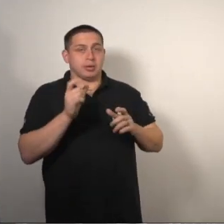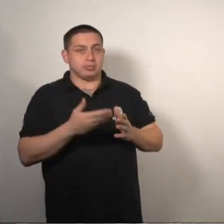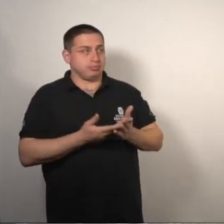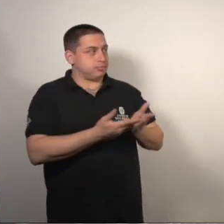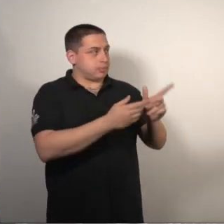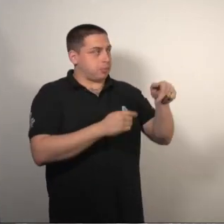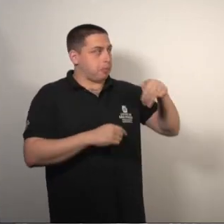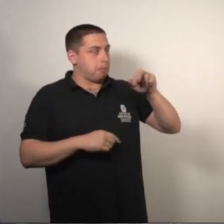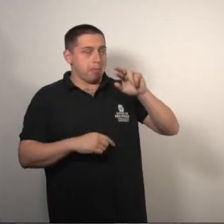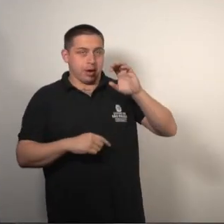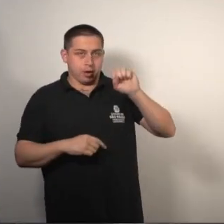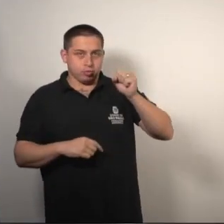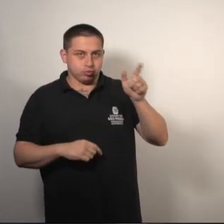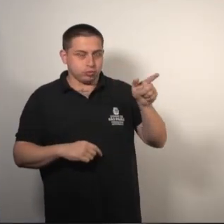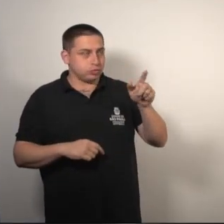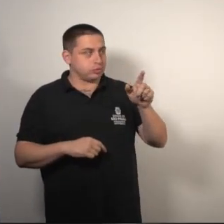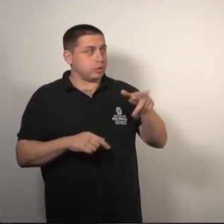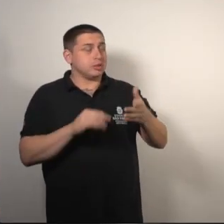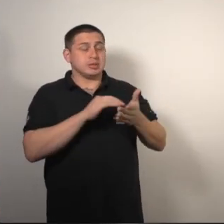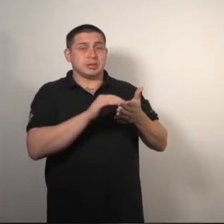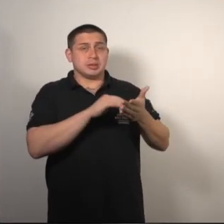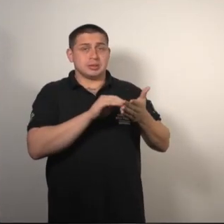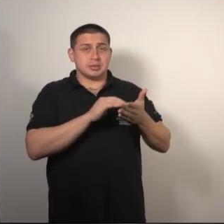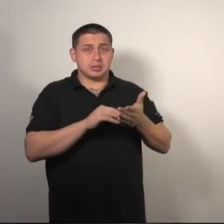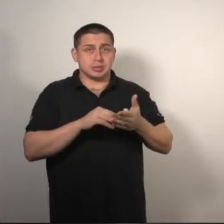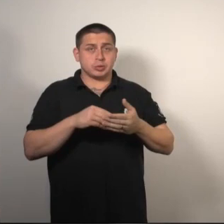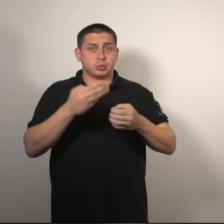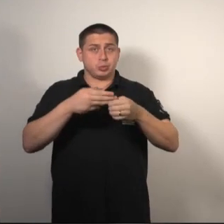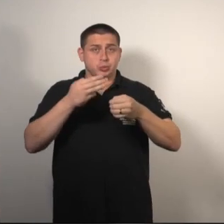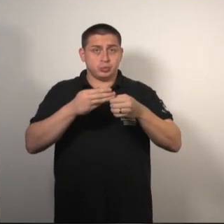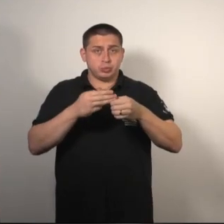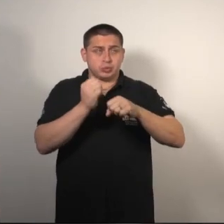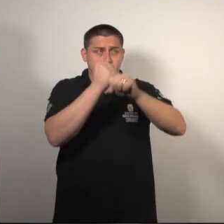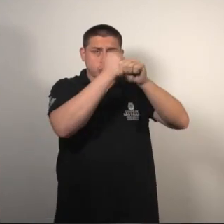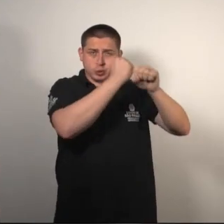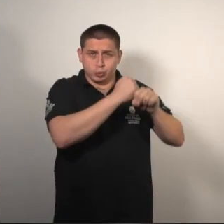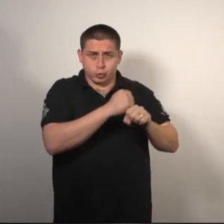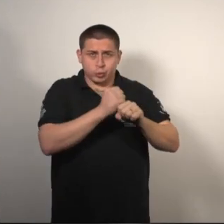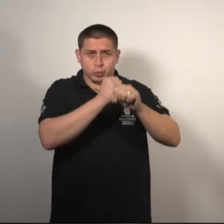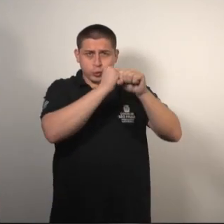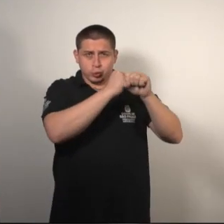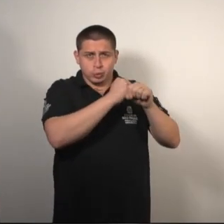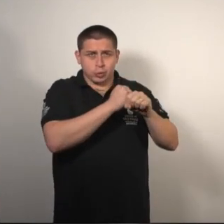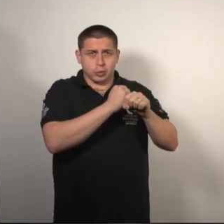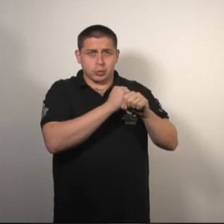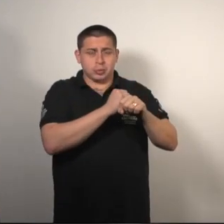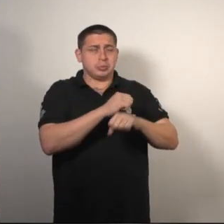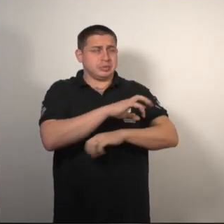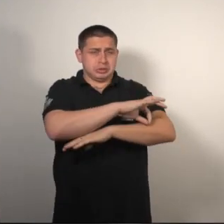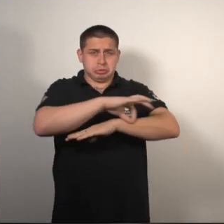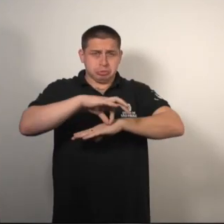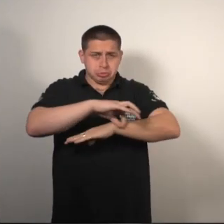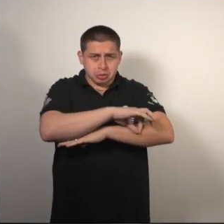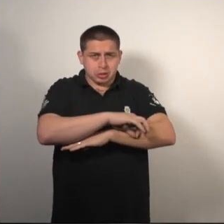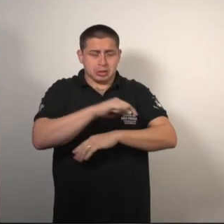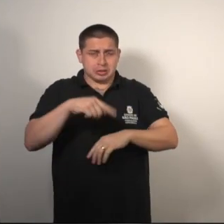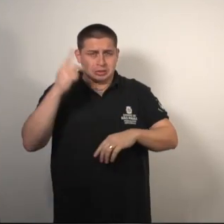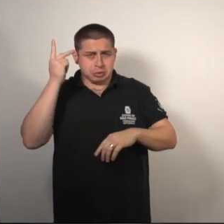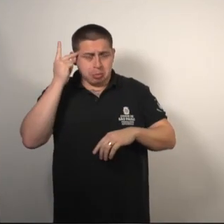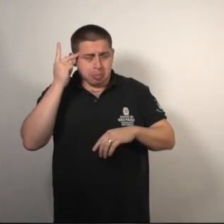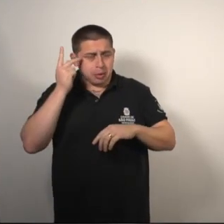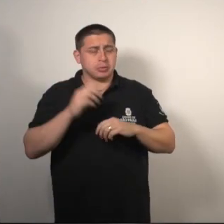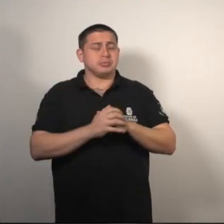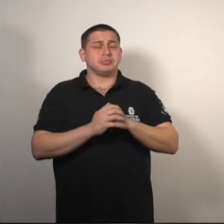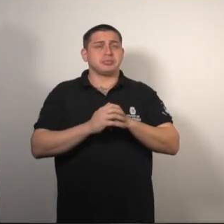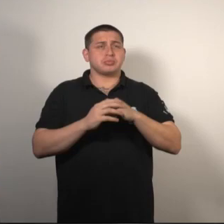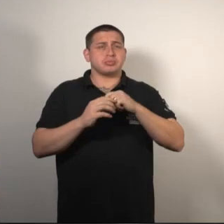Marcos, que é o nosso secretário municipal de Infraestrutura Urbana e Obras, está fazendo um trabalho muito importante na cidade, dentro do